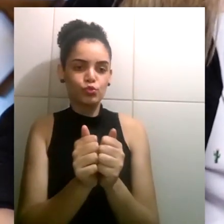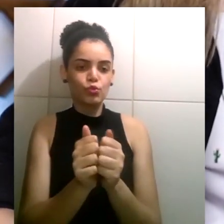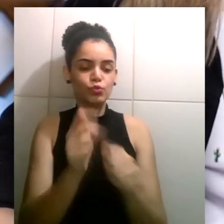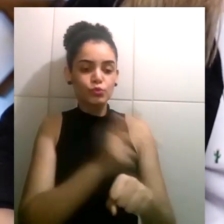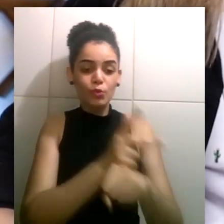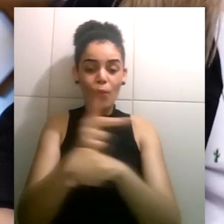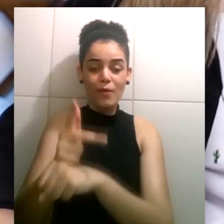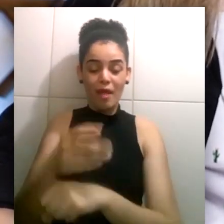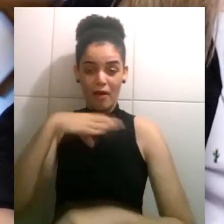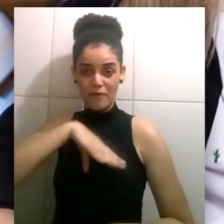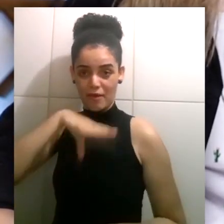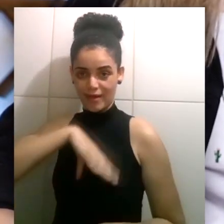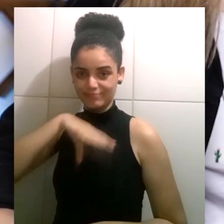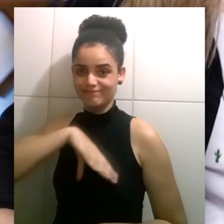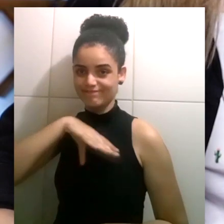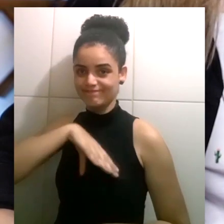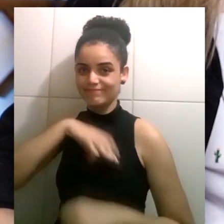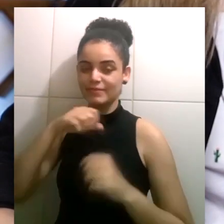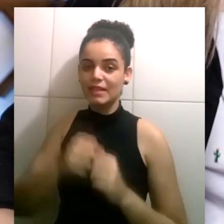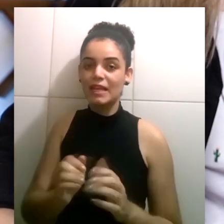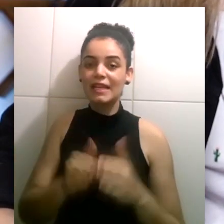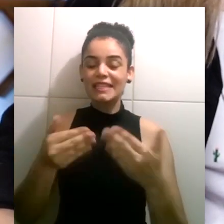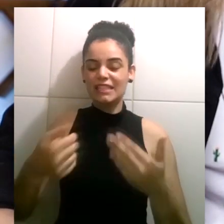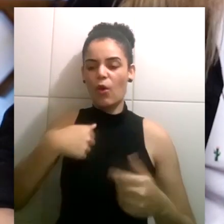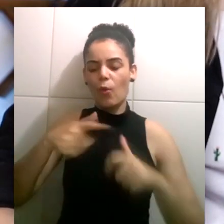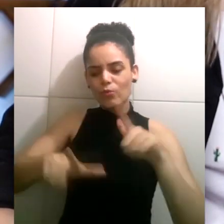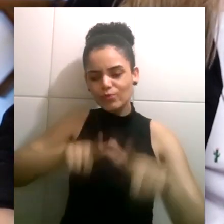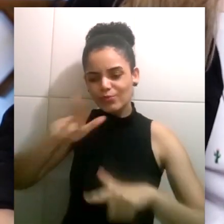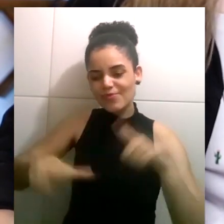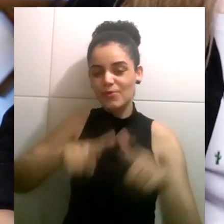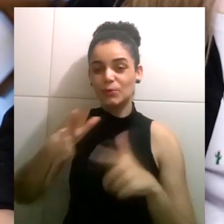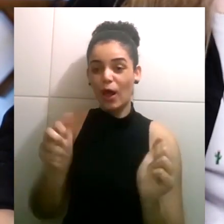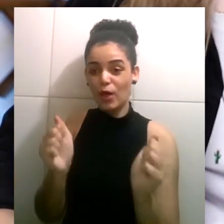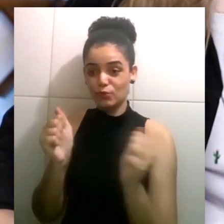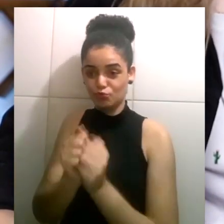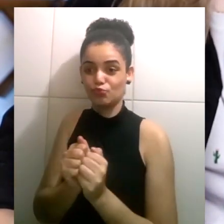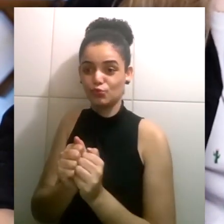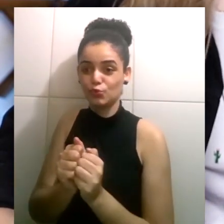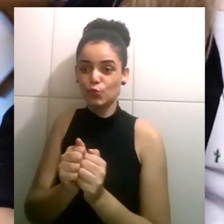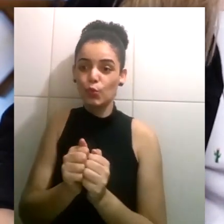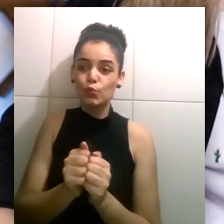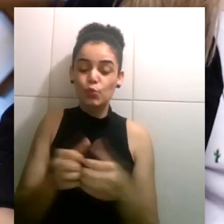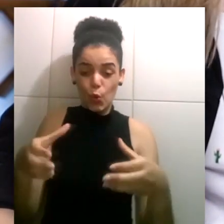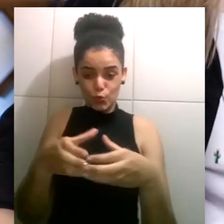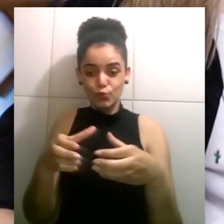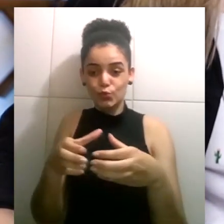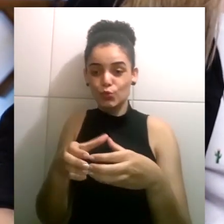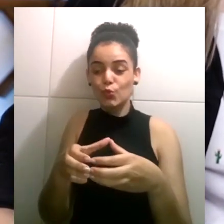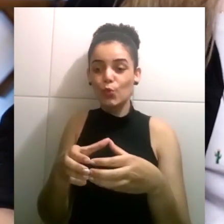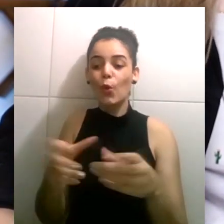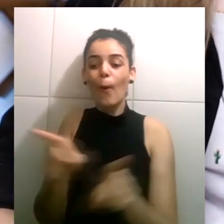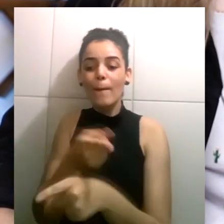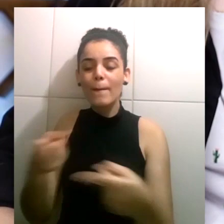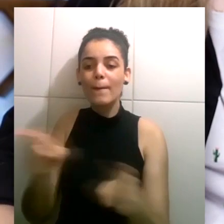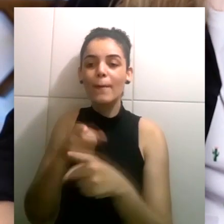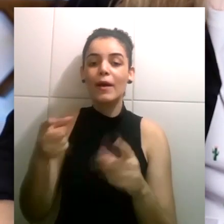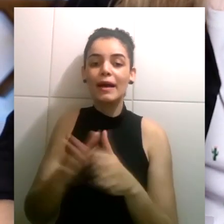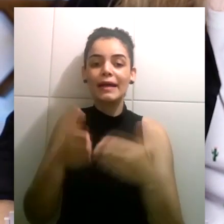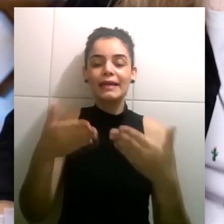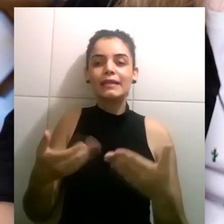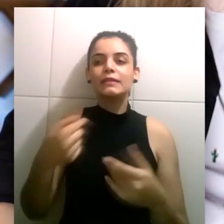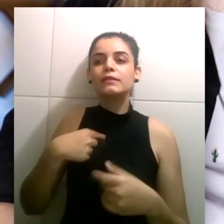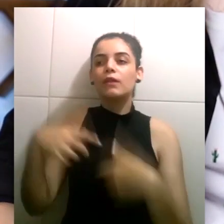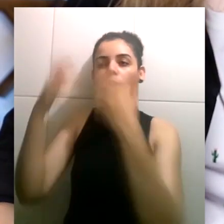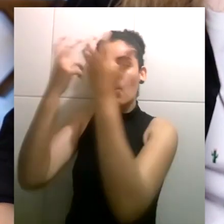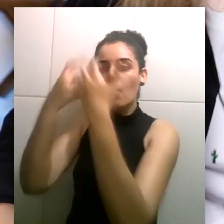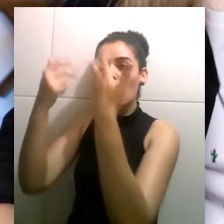essa gravação em português lá. Trabalhei uma semana com essa banda, gente, foi muito divertido. Foi muito legal pensar que tudo que Deus